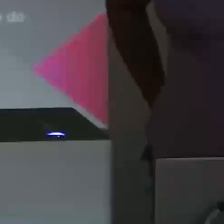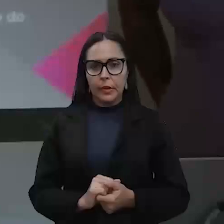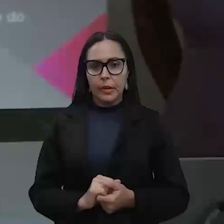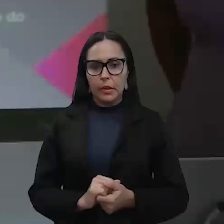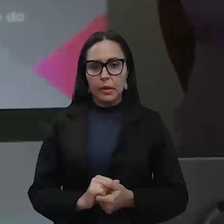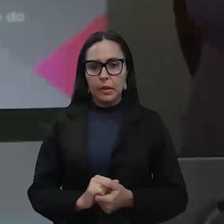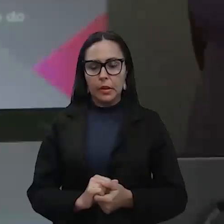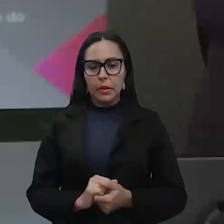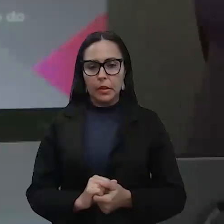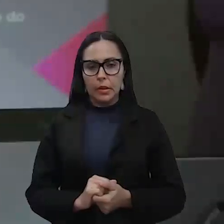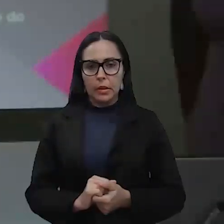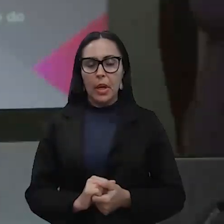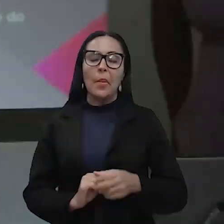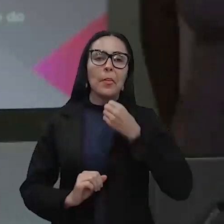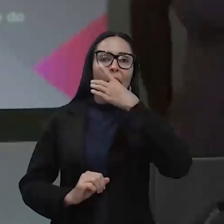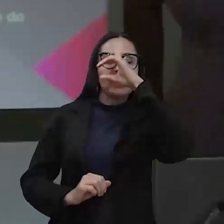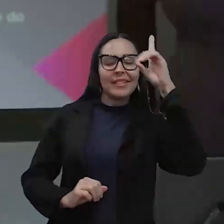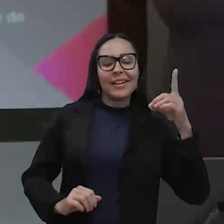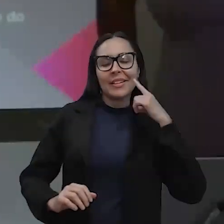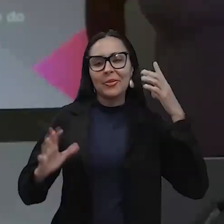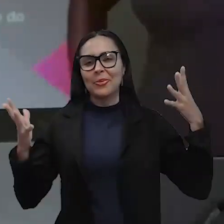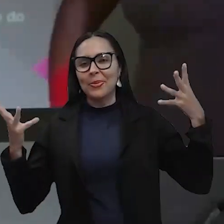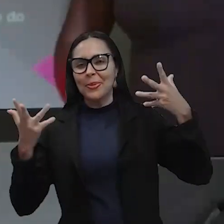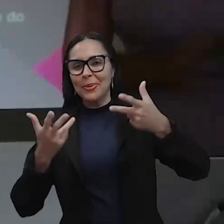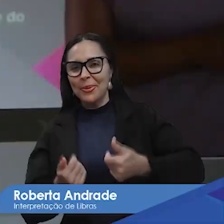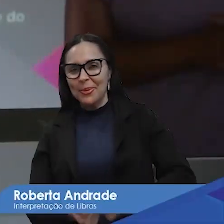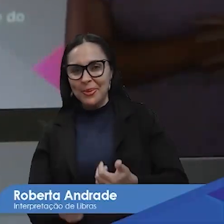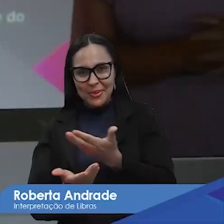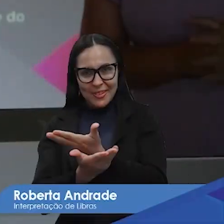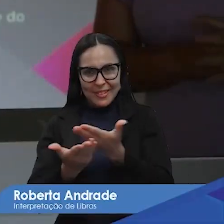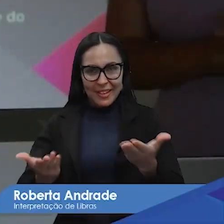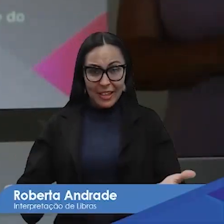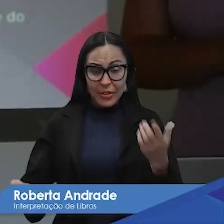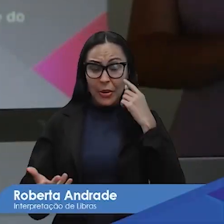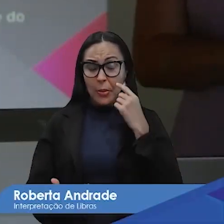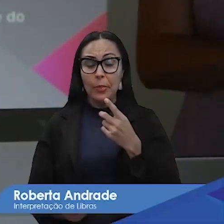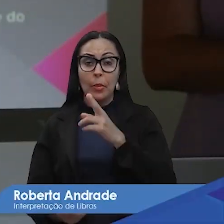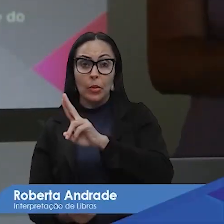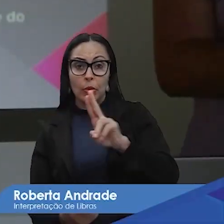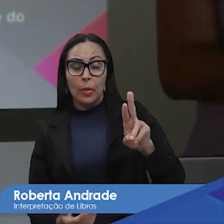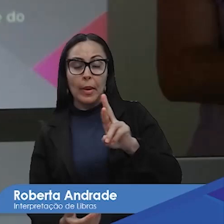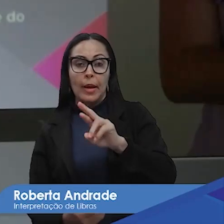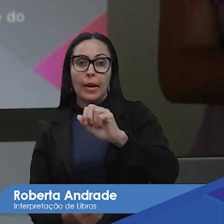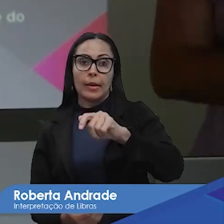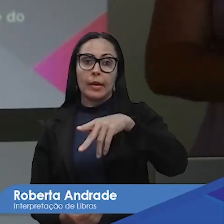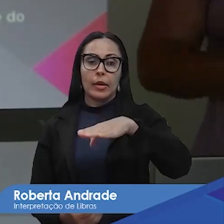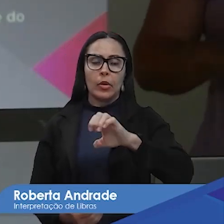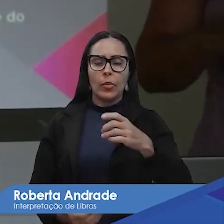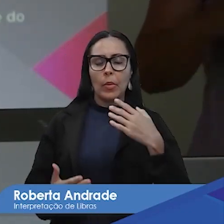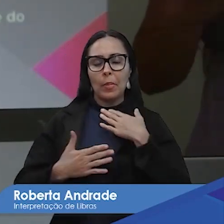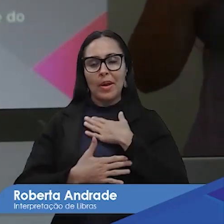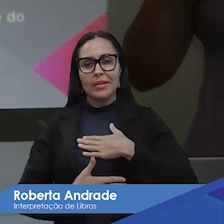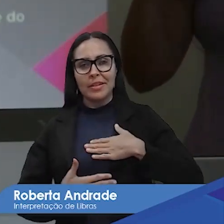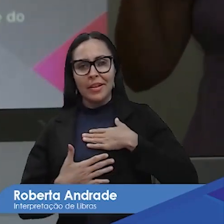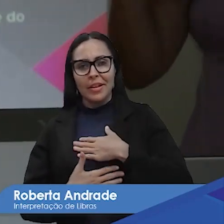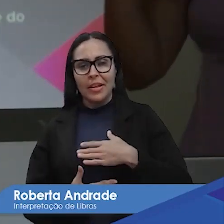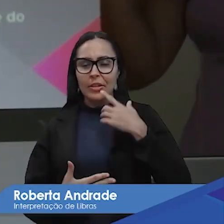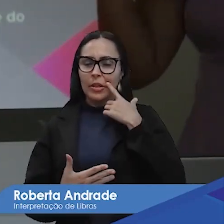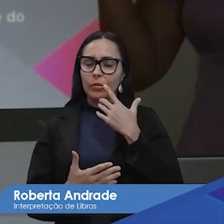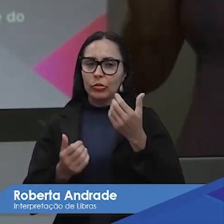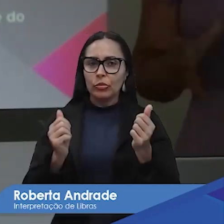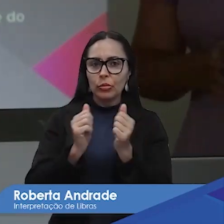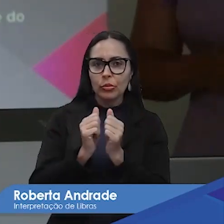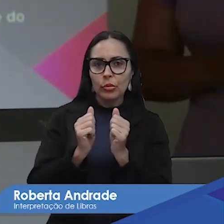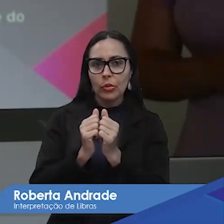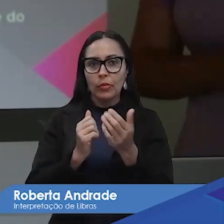Boa tarde a todos e todas. Eu sou Raquel. É um prazer estar aqui com vocês. Na verdade, falar